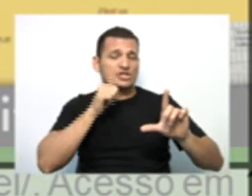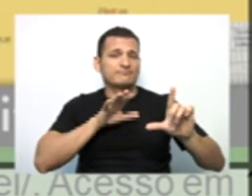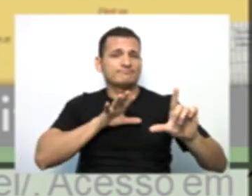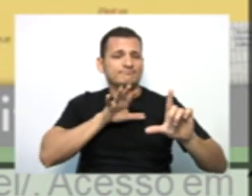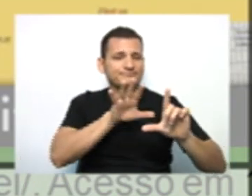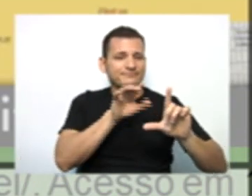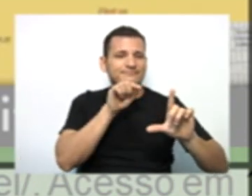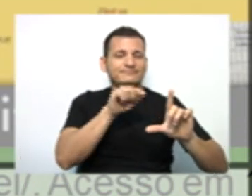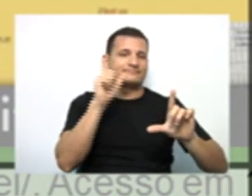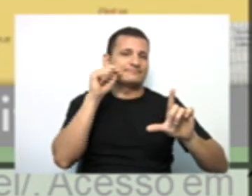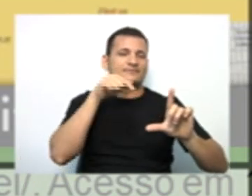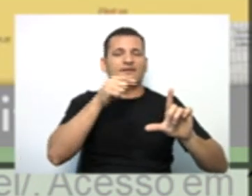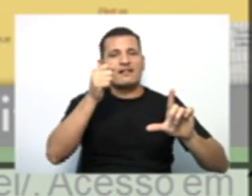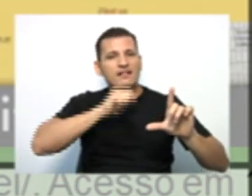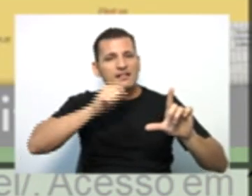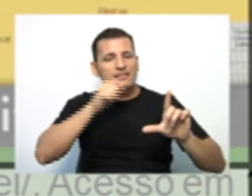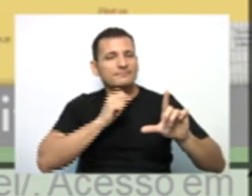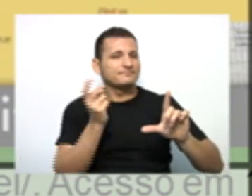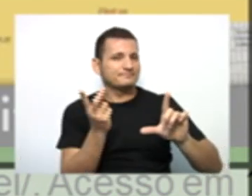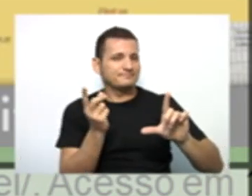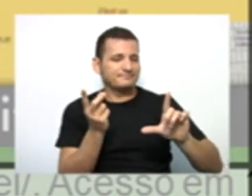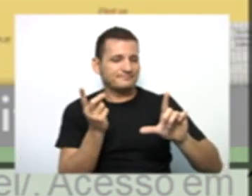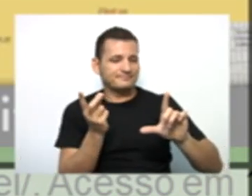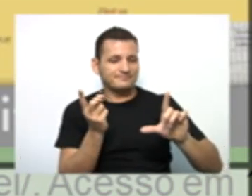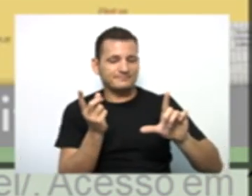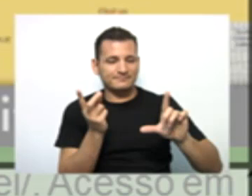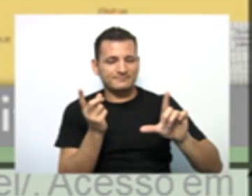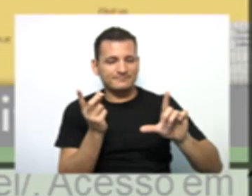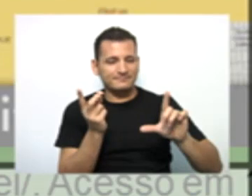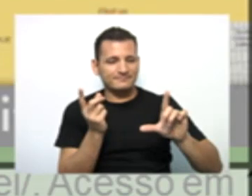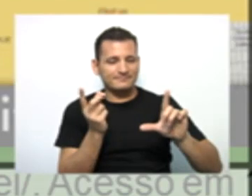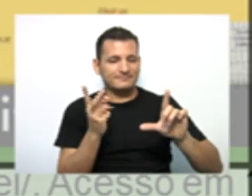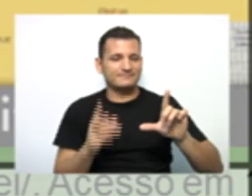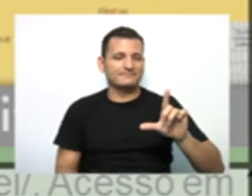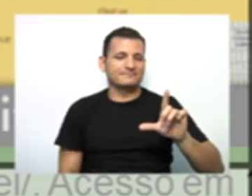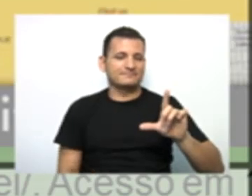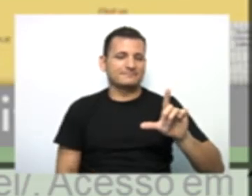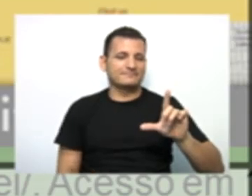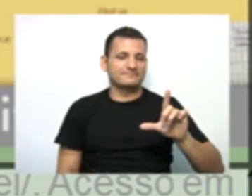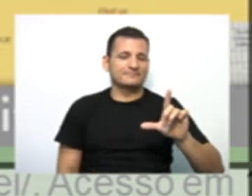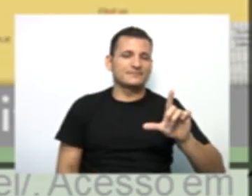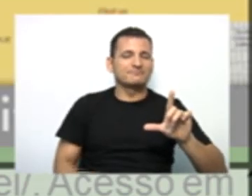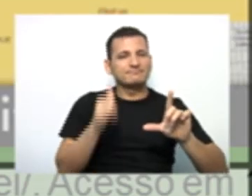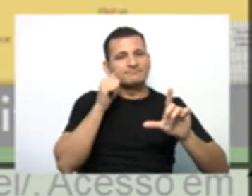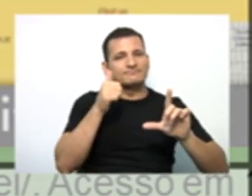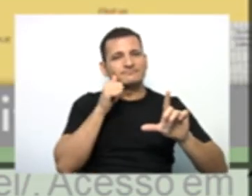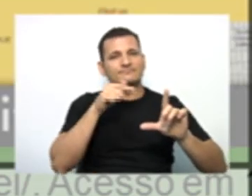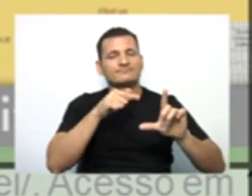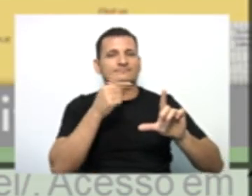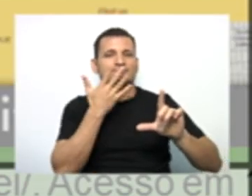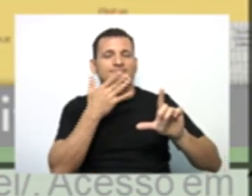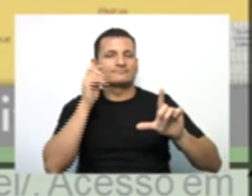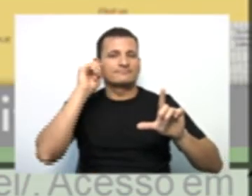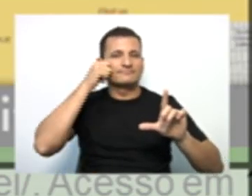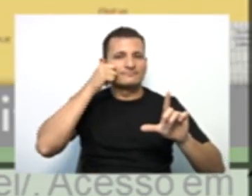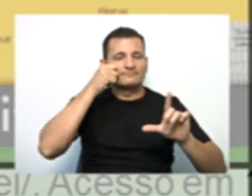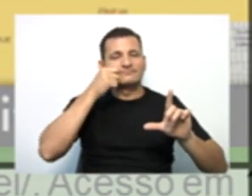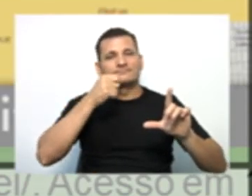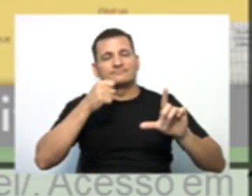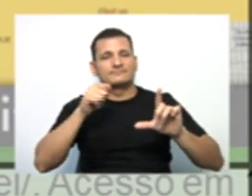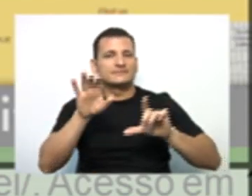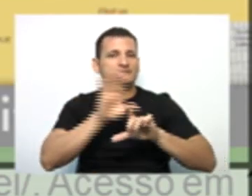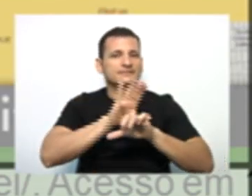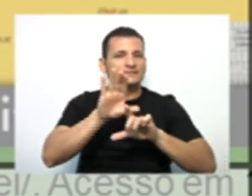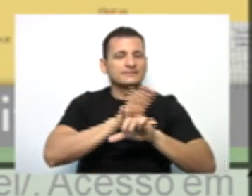sorvete, venda de sorvete. A mocinha que está numa coloração mais preto e branco, mais cinza, que